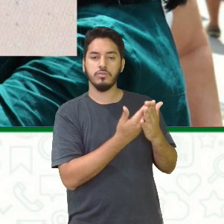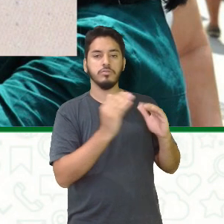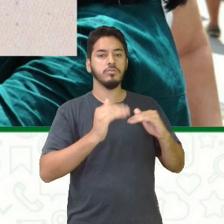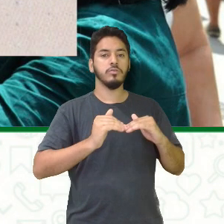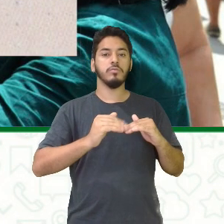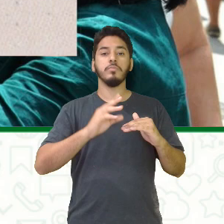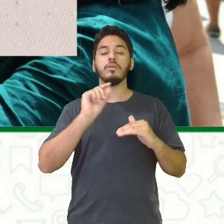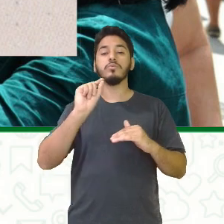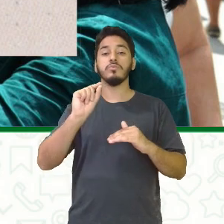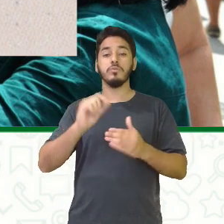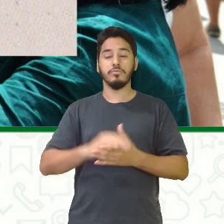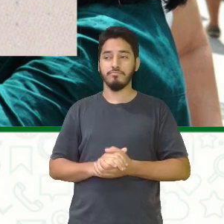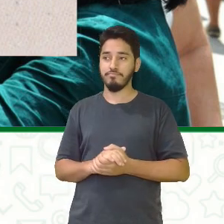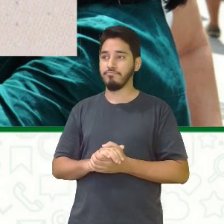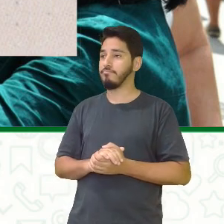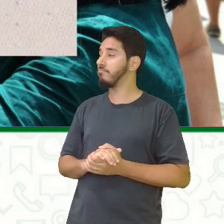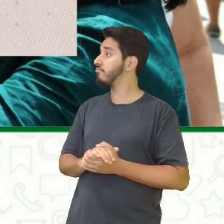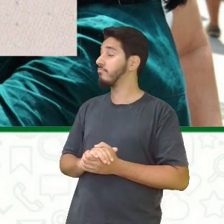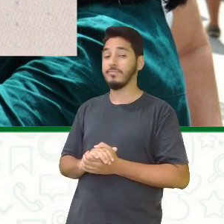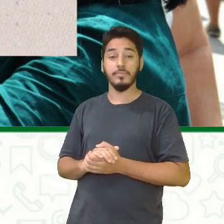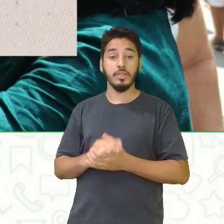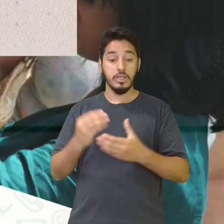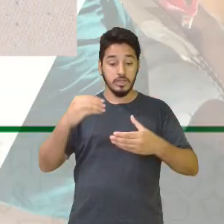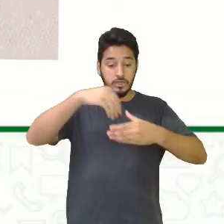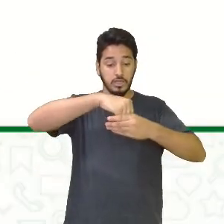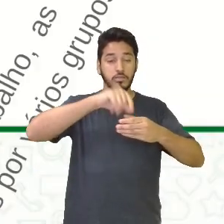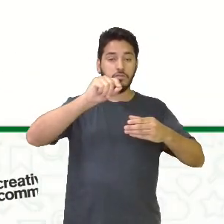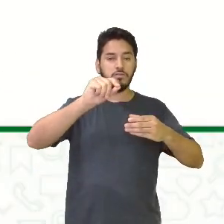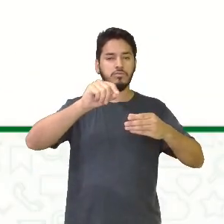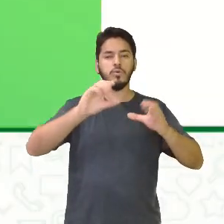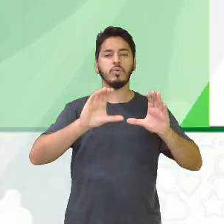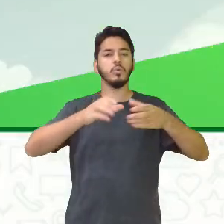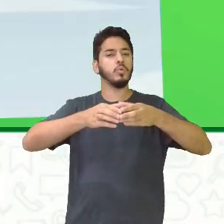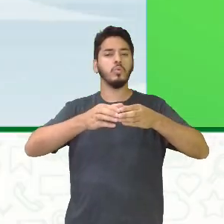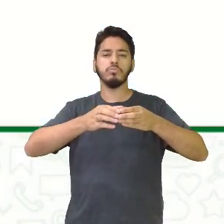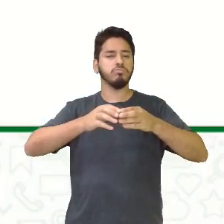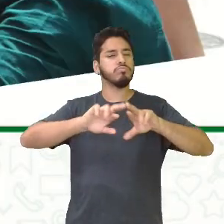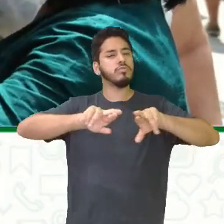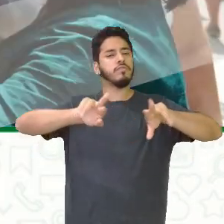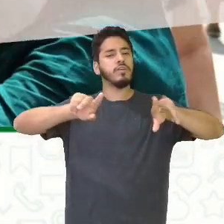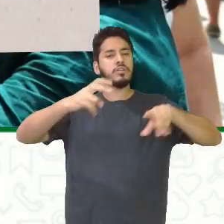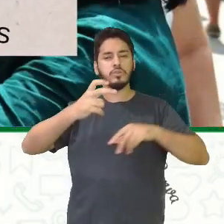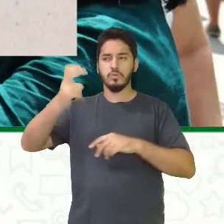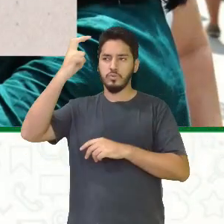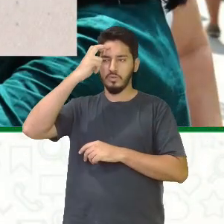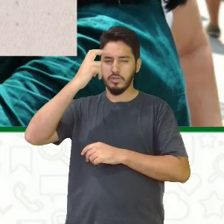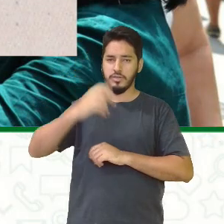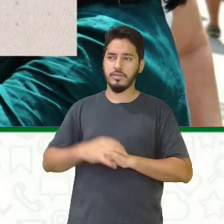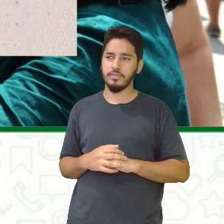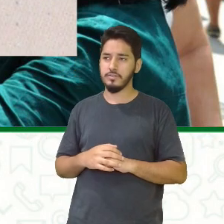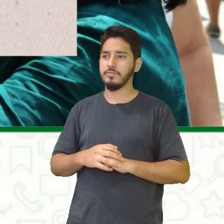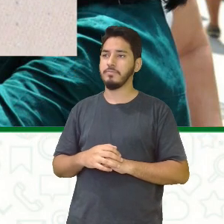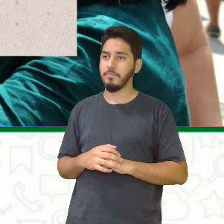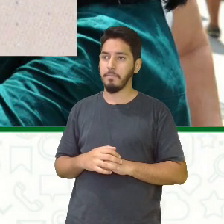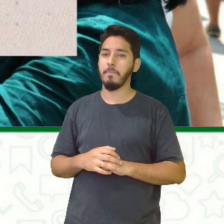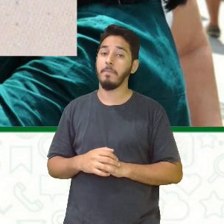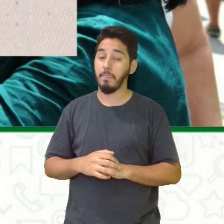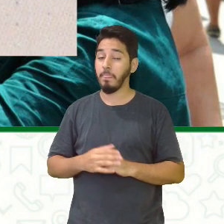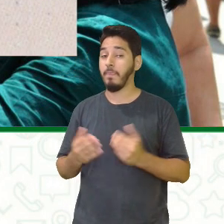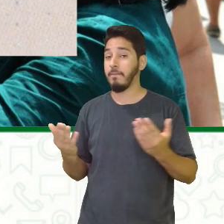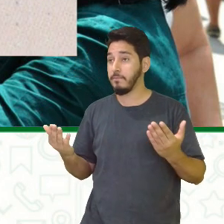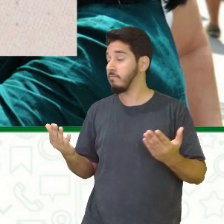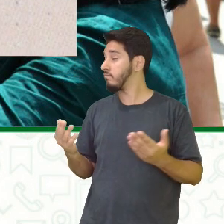mais constituídos por vários grupos culturais. Dentro disso,